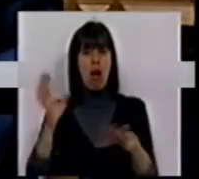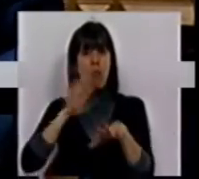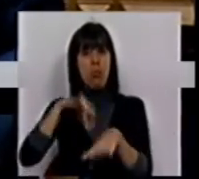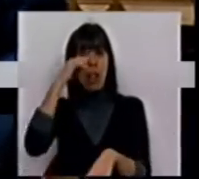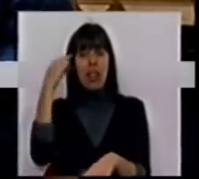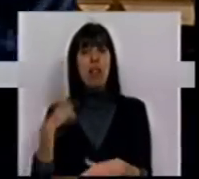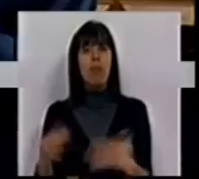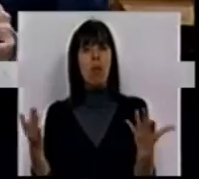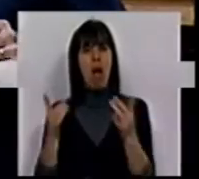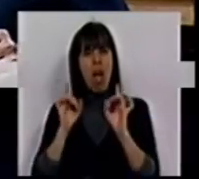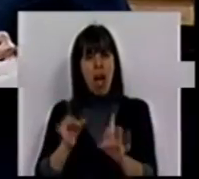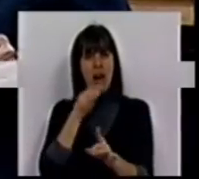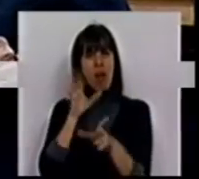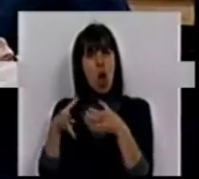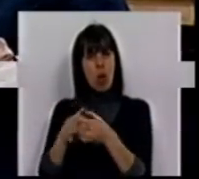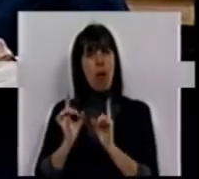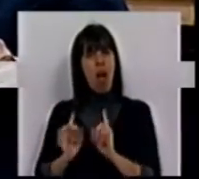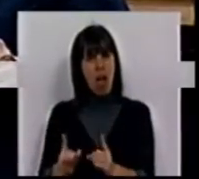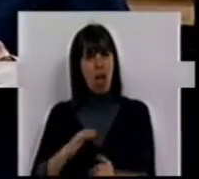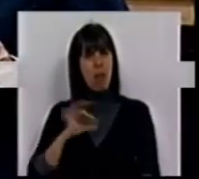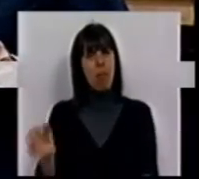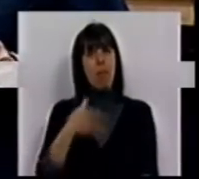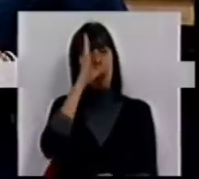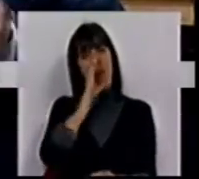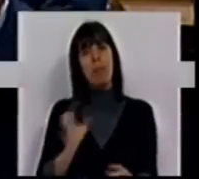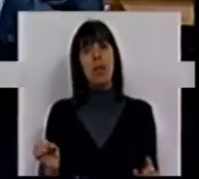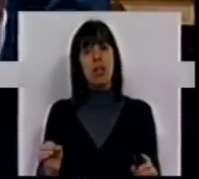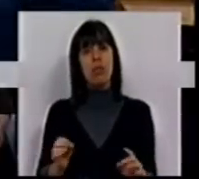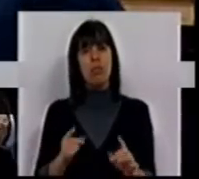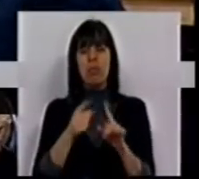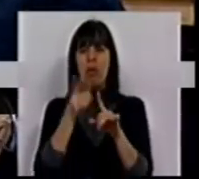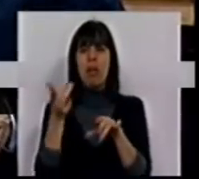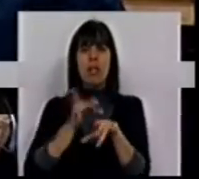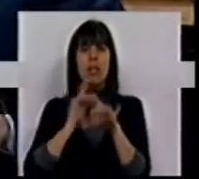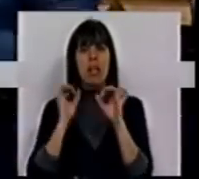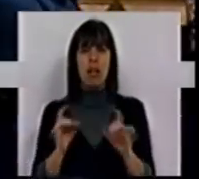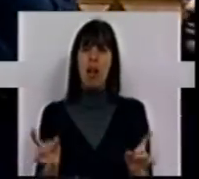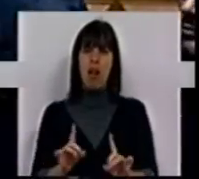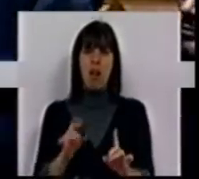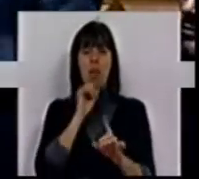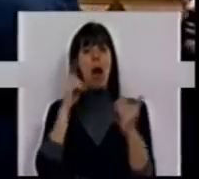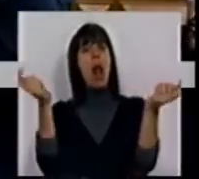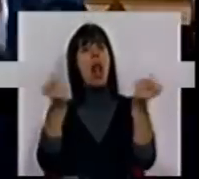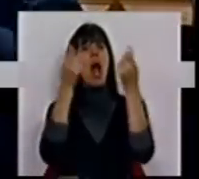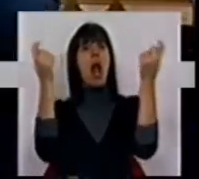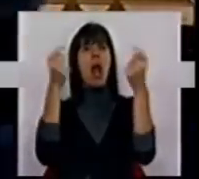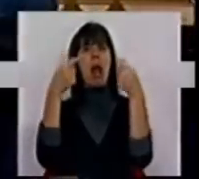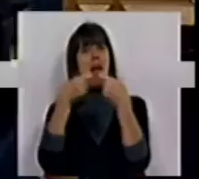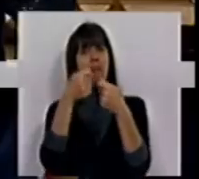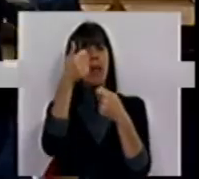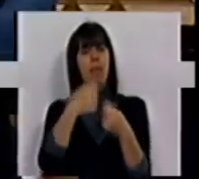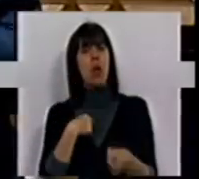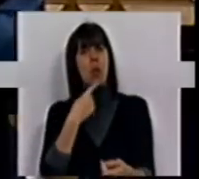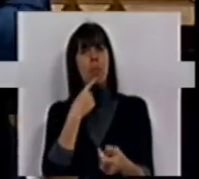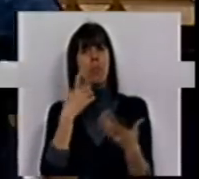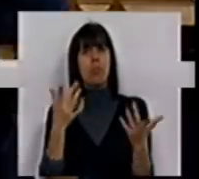devido às dificuldades? É destes que fala, Sr. Primeiro-Ministro. Mas não seja insensível. Pode fazer a propaganda porque fica bem, eu